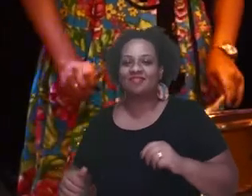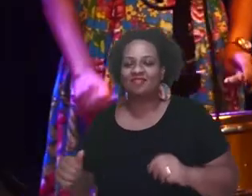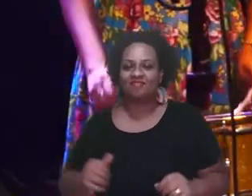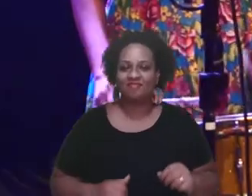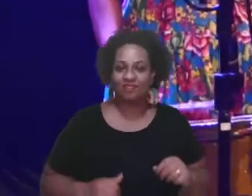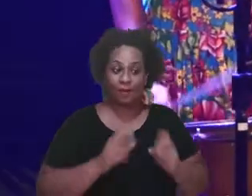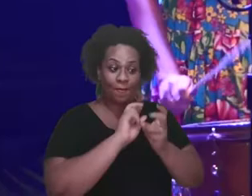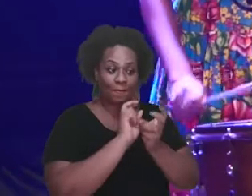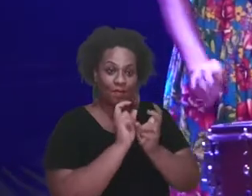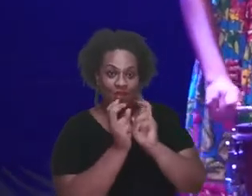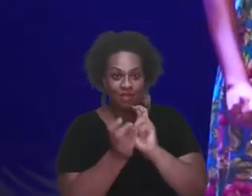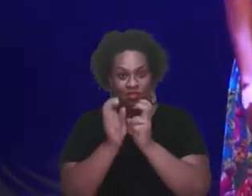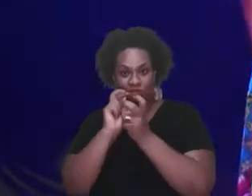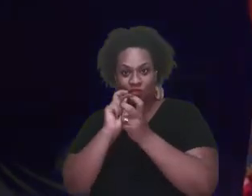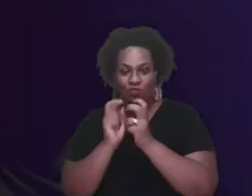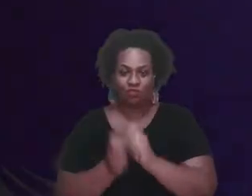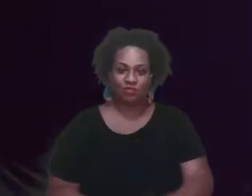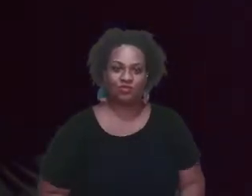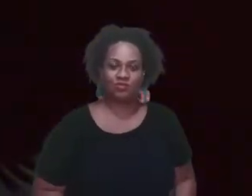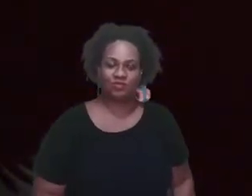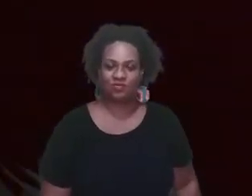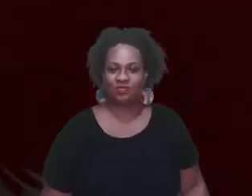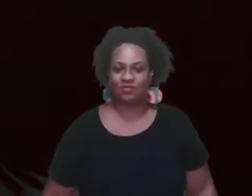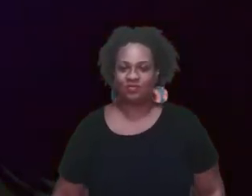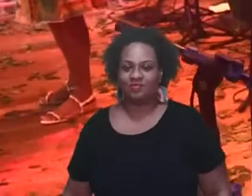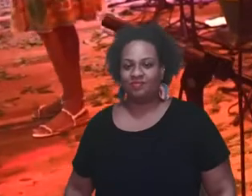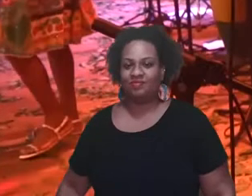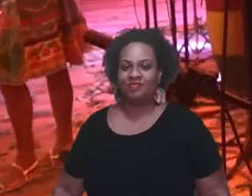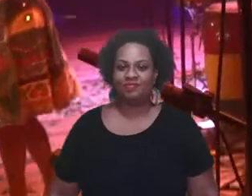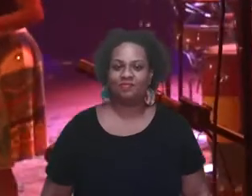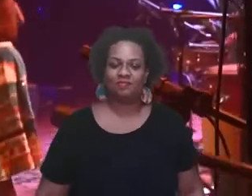paraná paranauê paraná